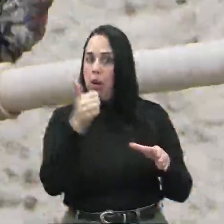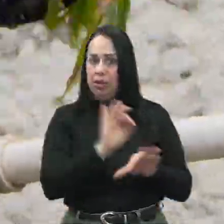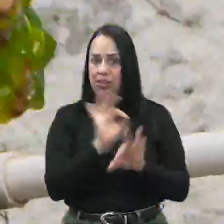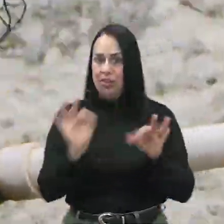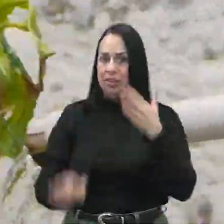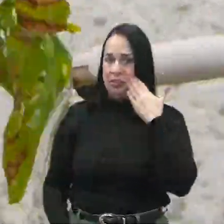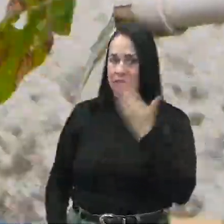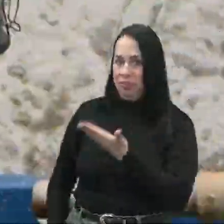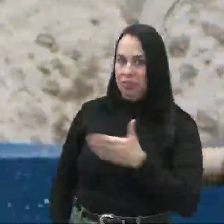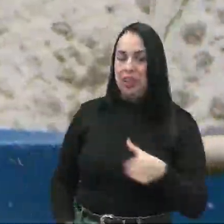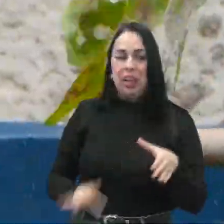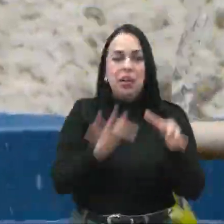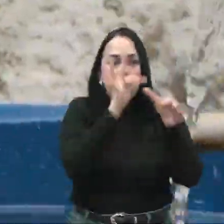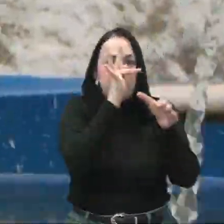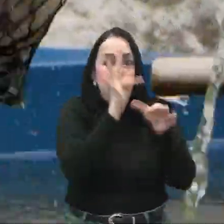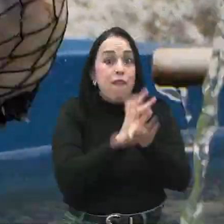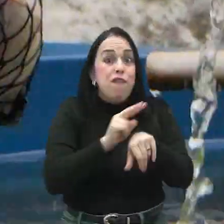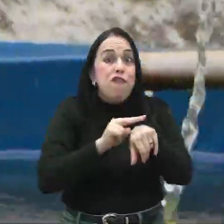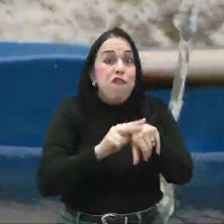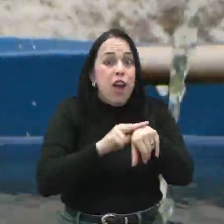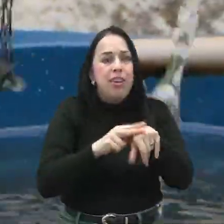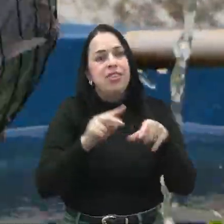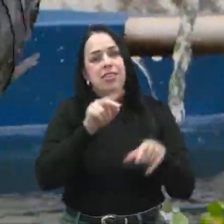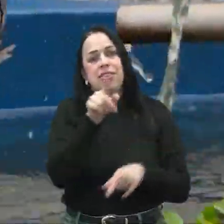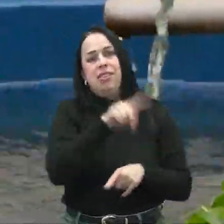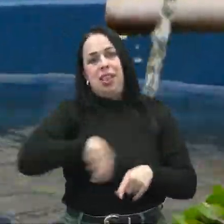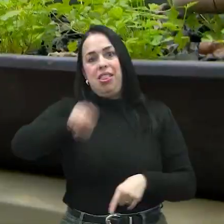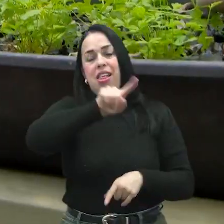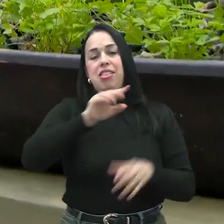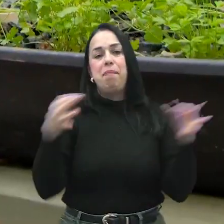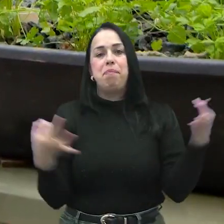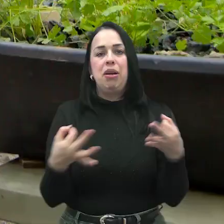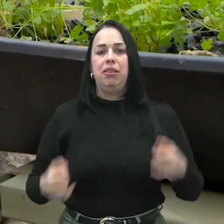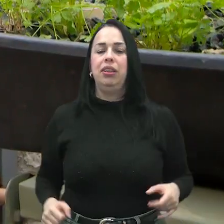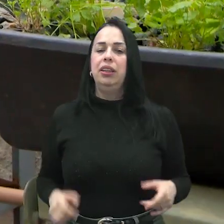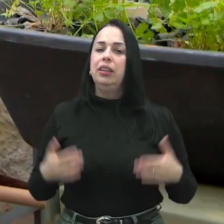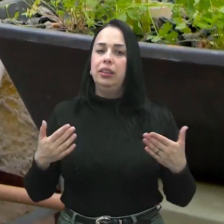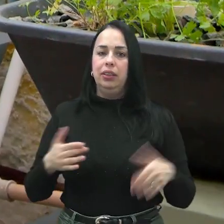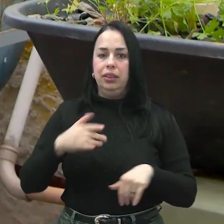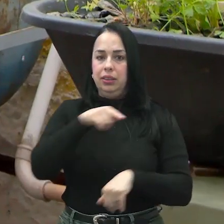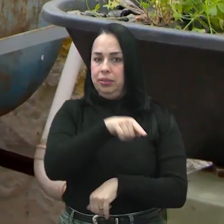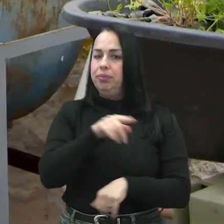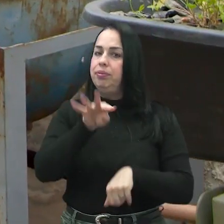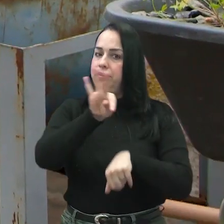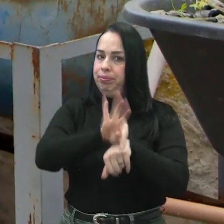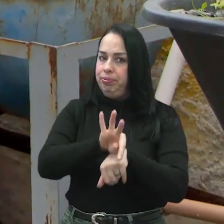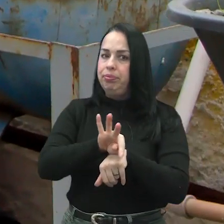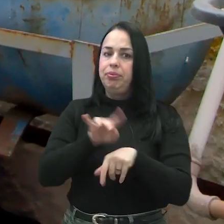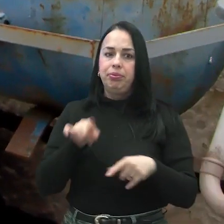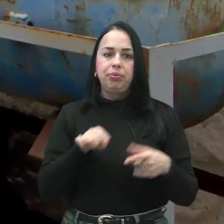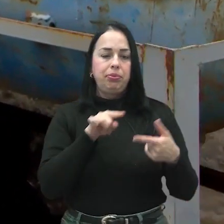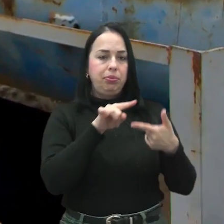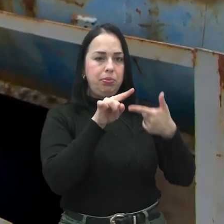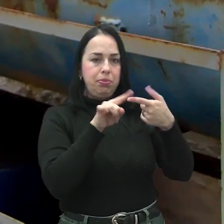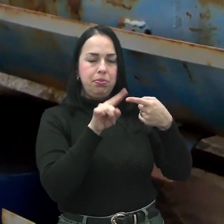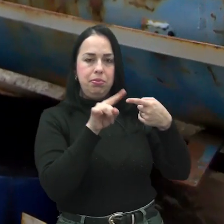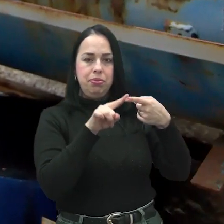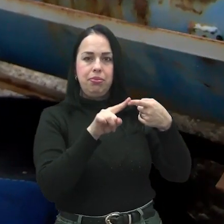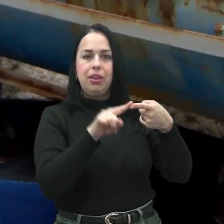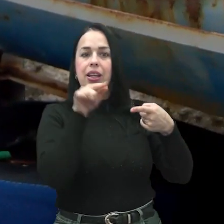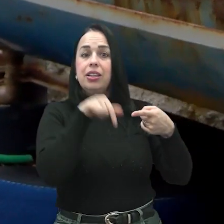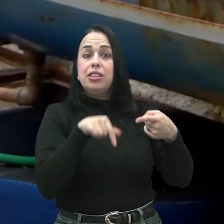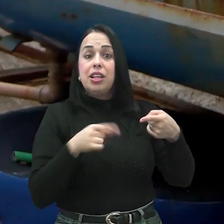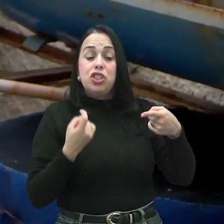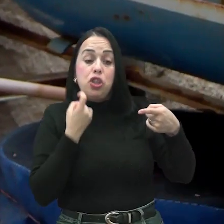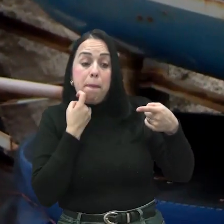vivos, e as plantas bem verdes, é porque o sistema está perfeito. Este sistema de produção de alimentos une a aquicultura,